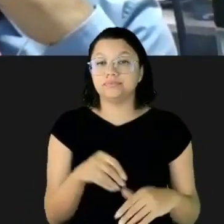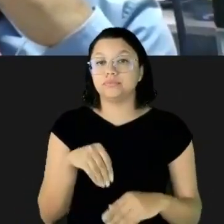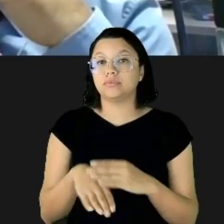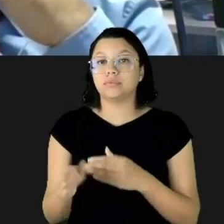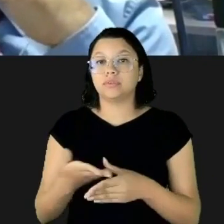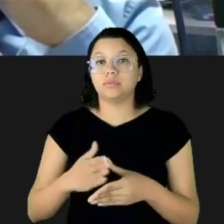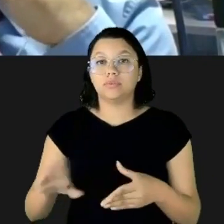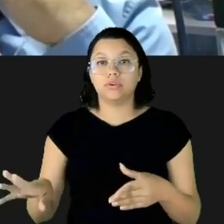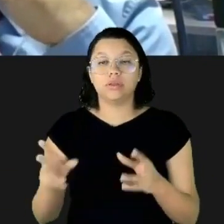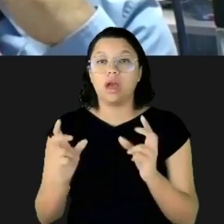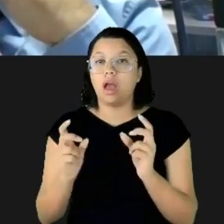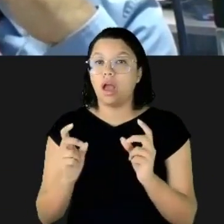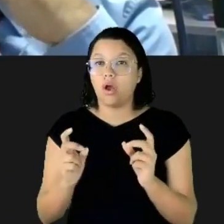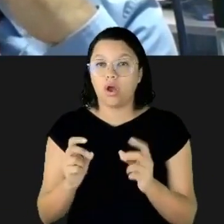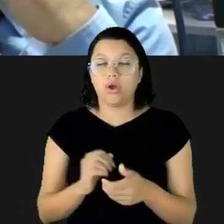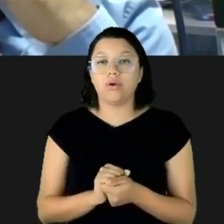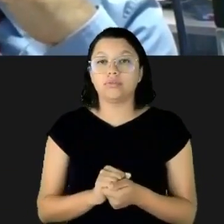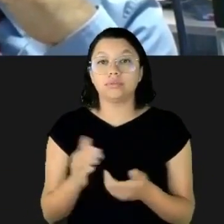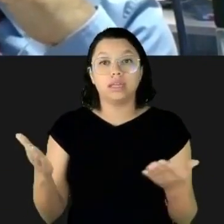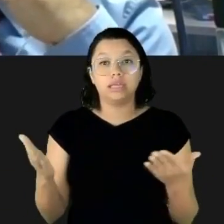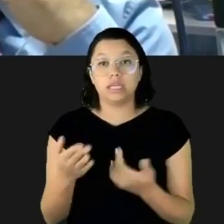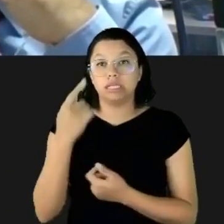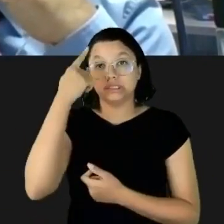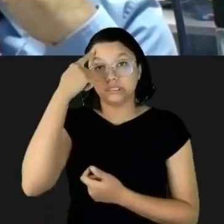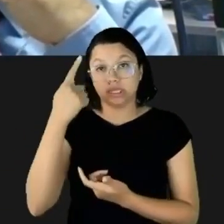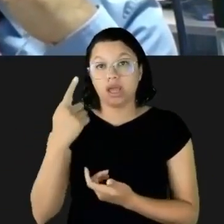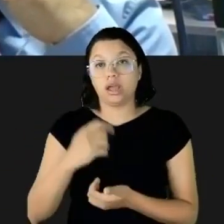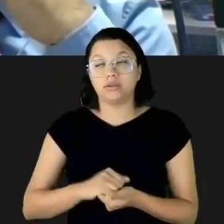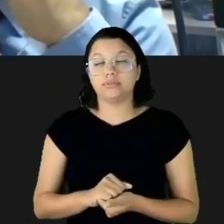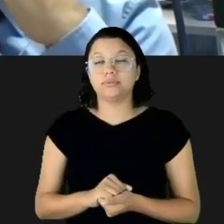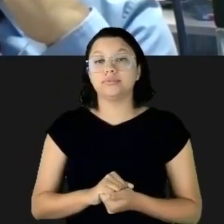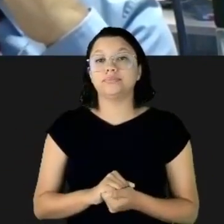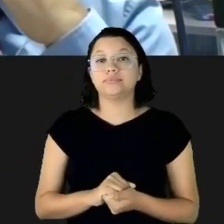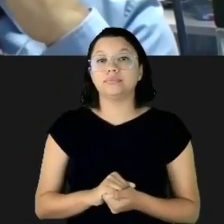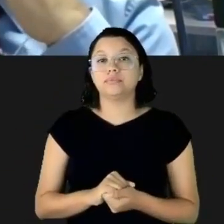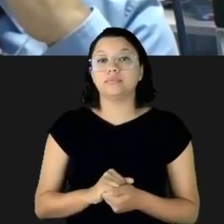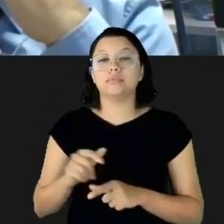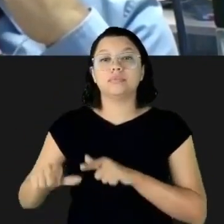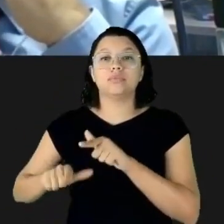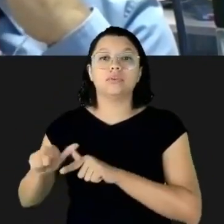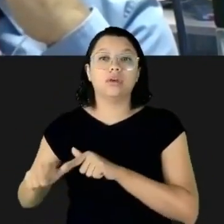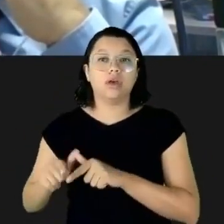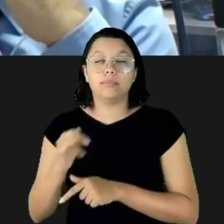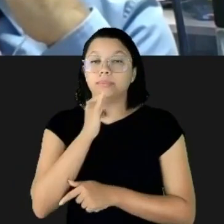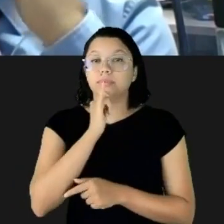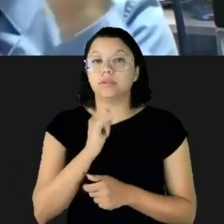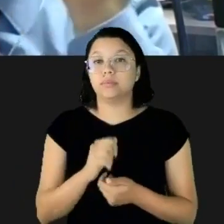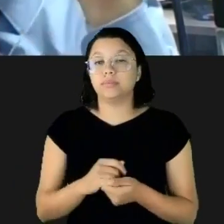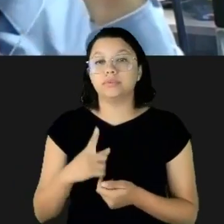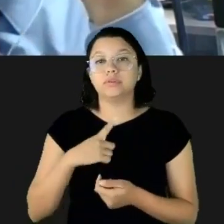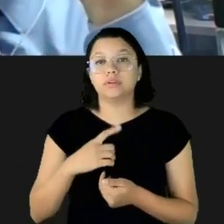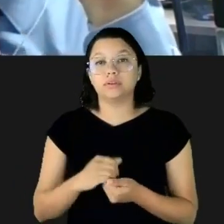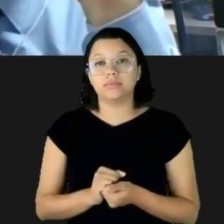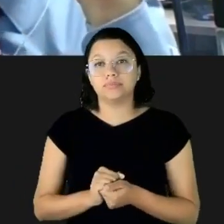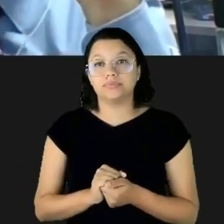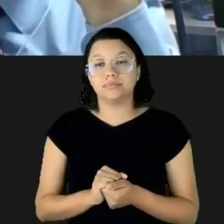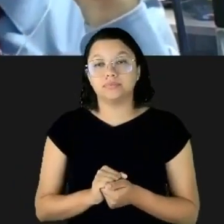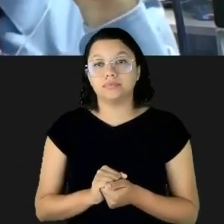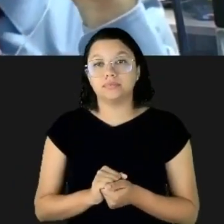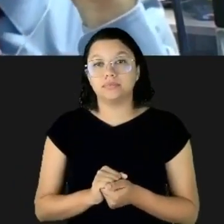como automático essa é a ideia da etiqueta nas tarefas por exemplo eu tenho uma